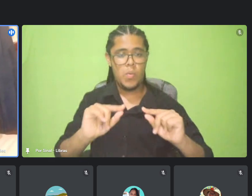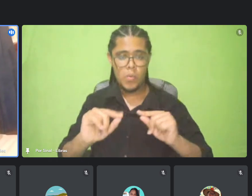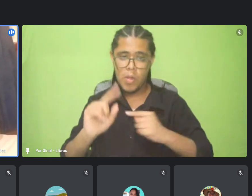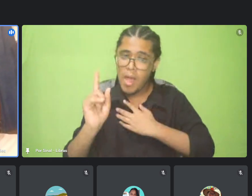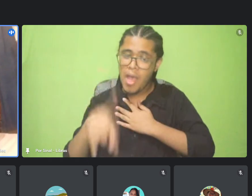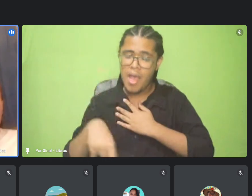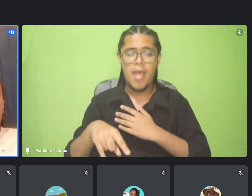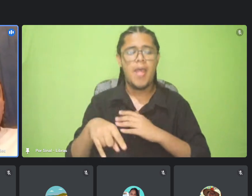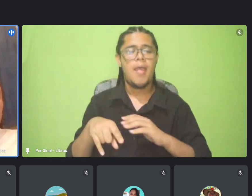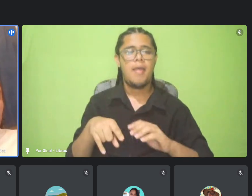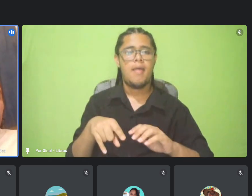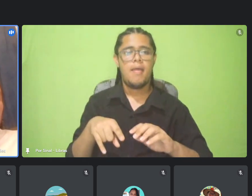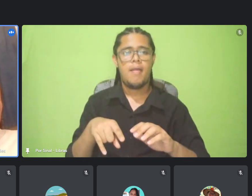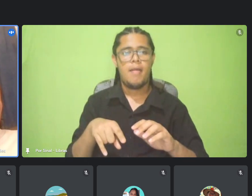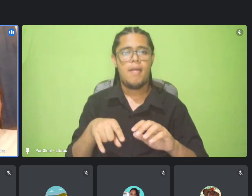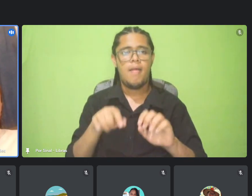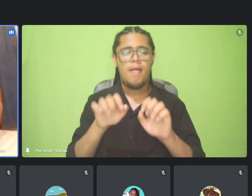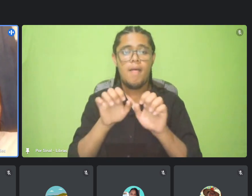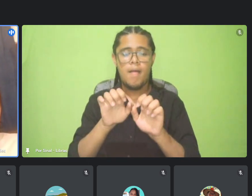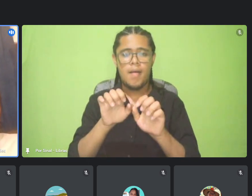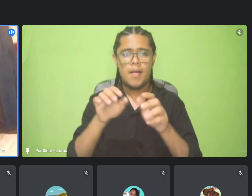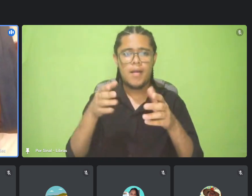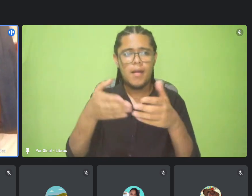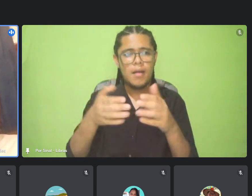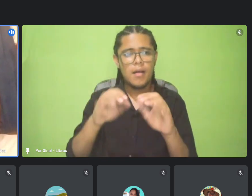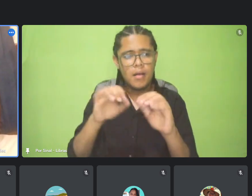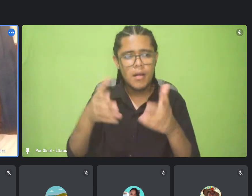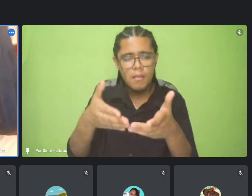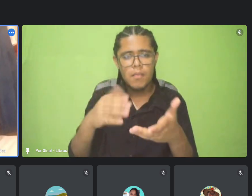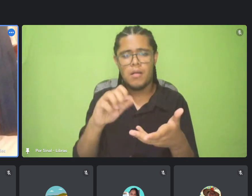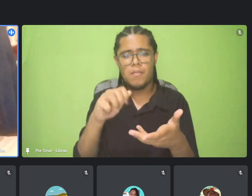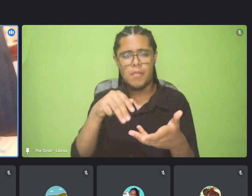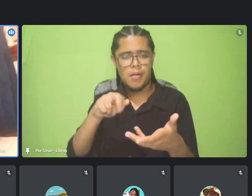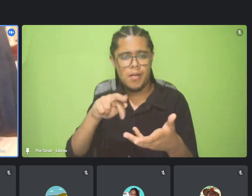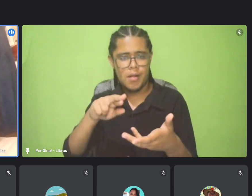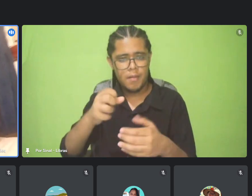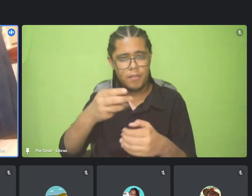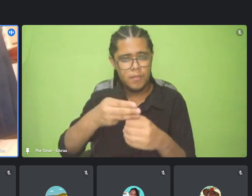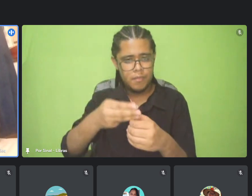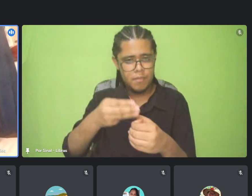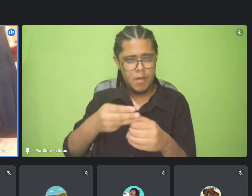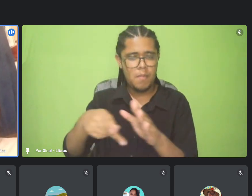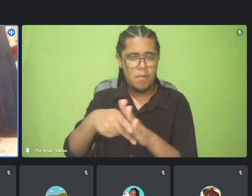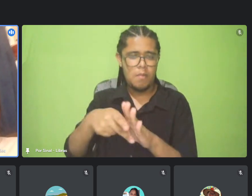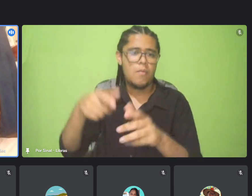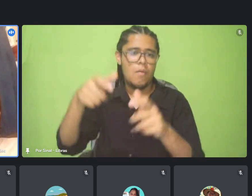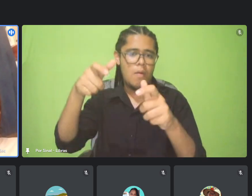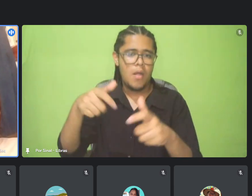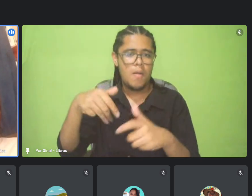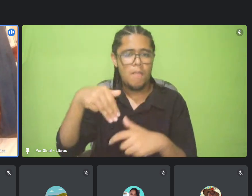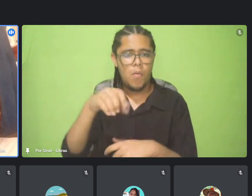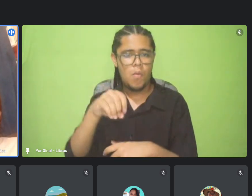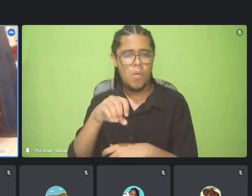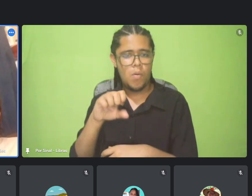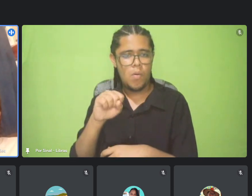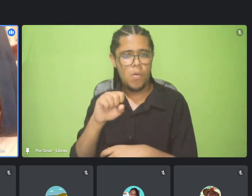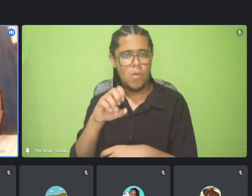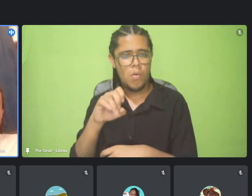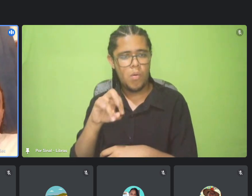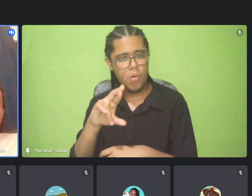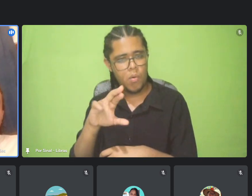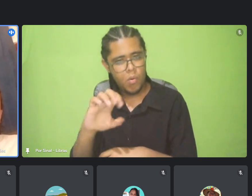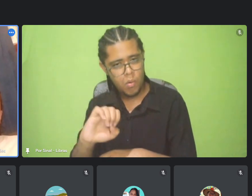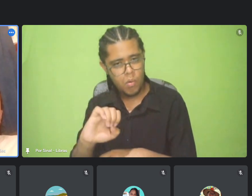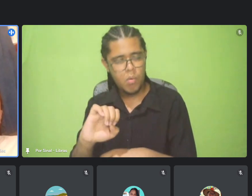Municipal de Mossoró ainda não estava preparada para falar sobre o assunto e, por incrível que pareça, o vereador, ele era, a